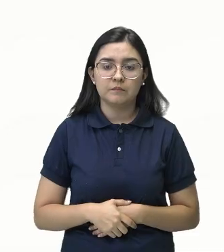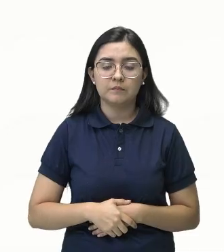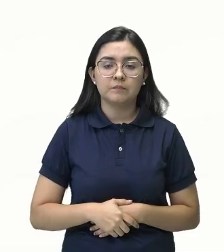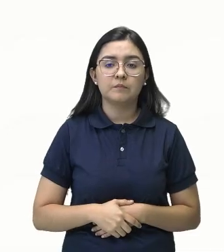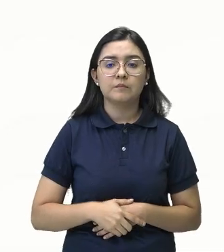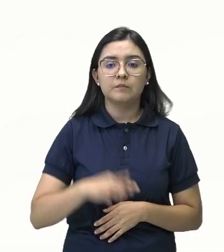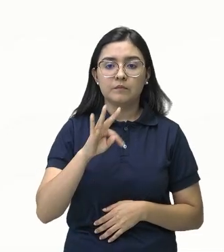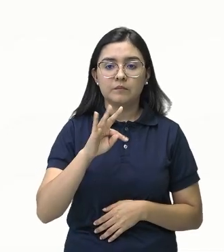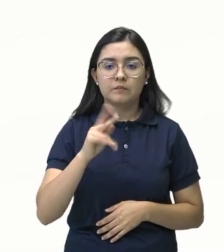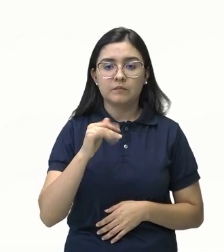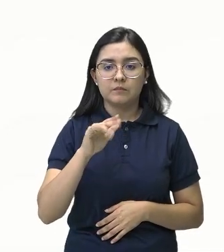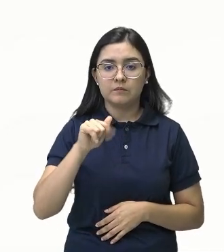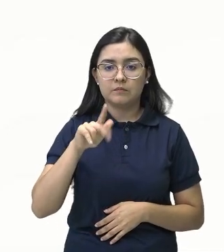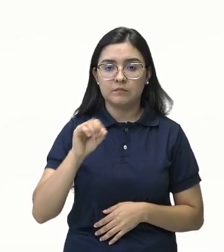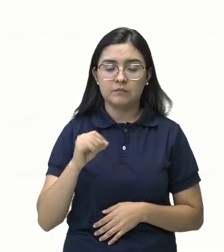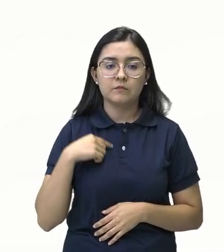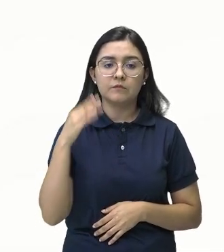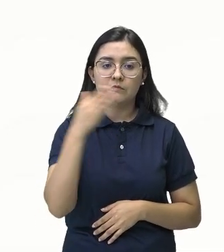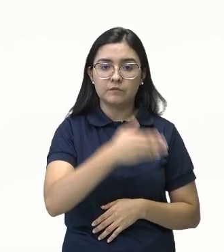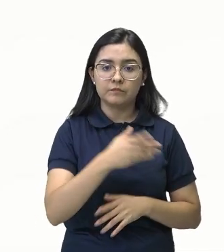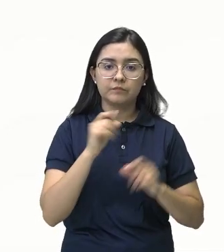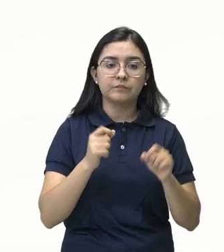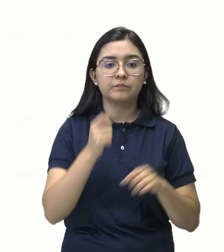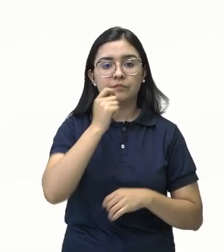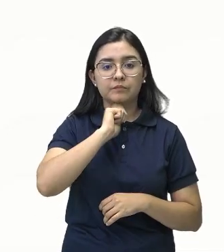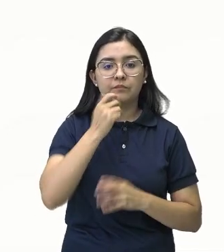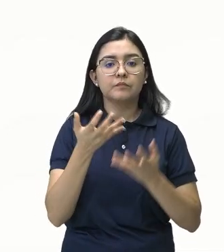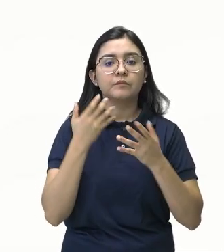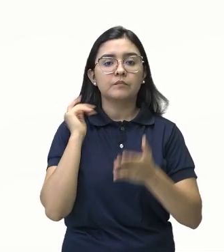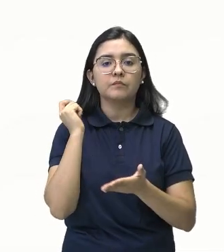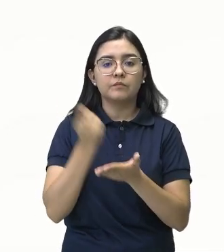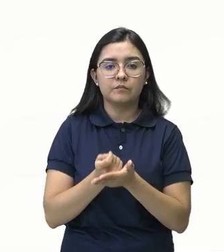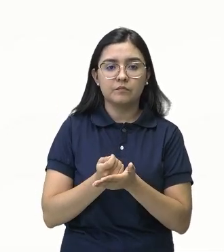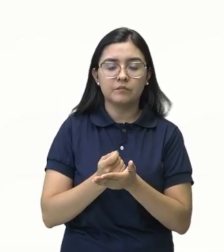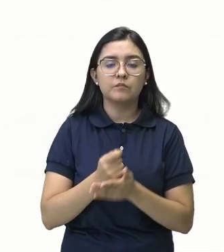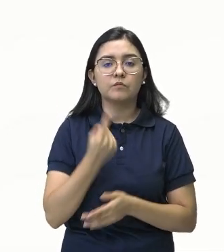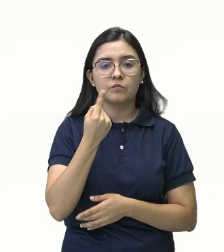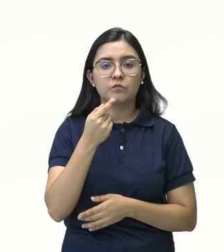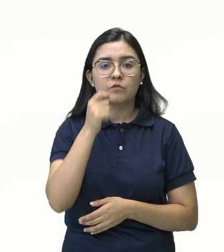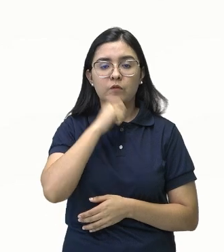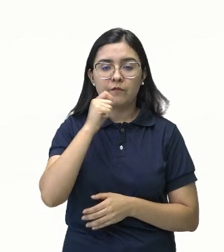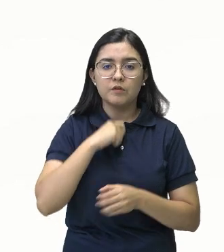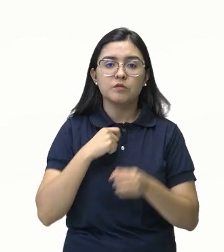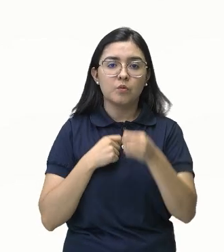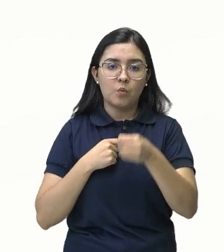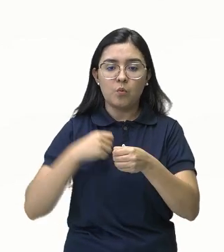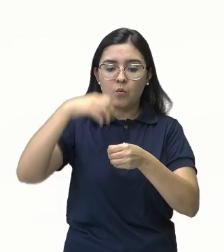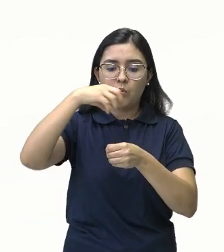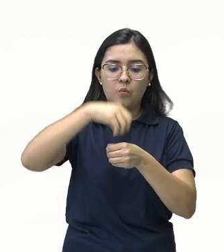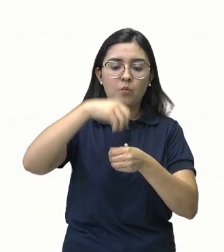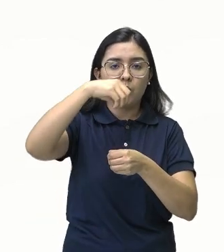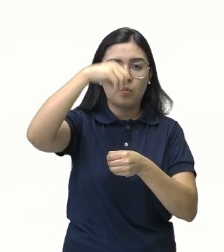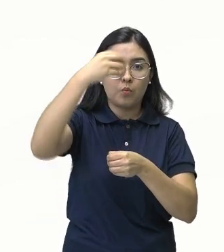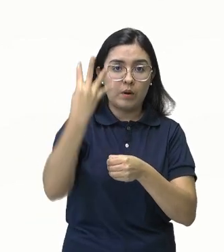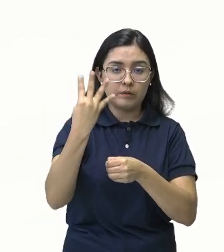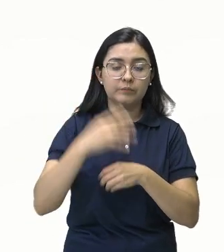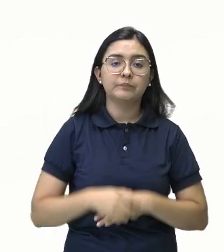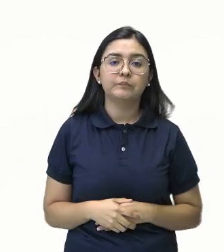Tiago foi a uma sorveteria e queria comprar um sorvete com 4 bolas.